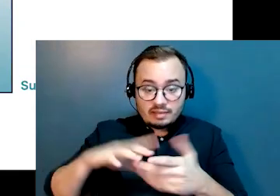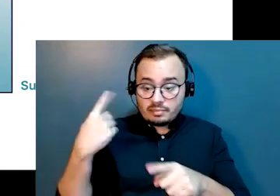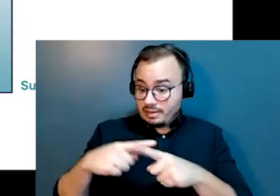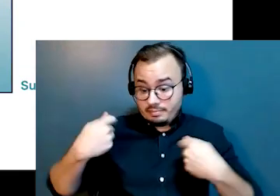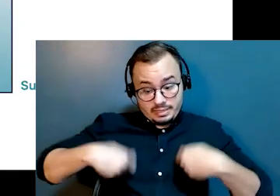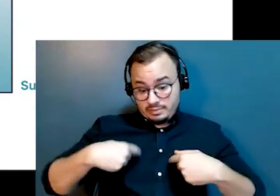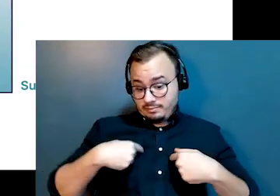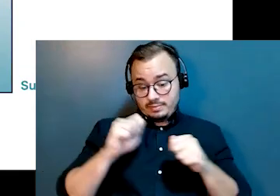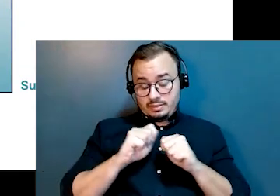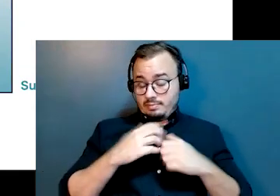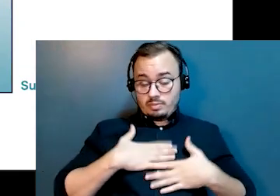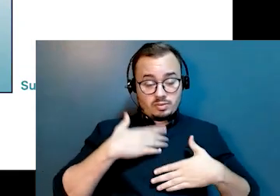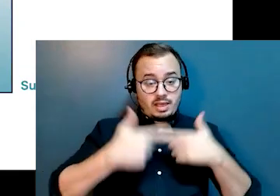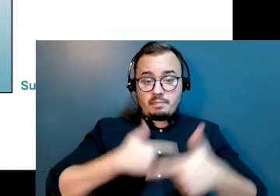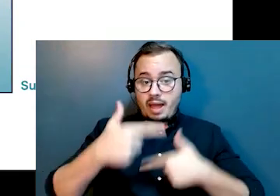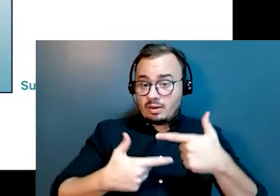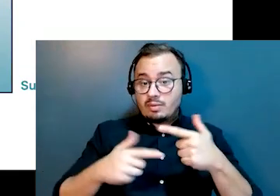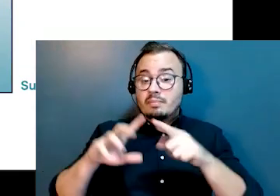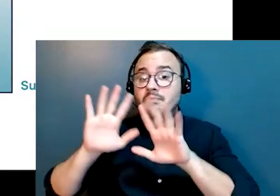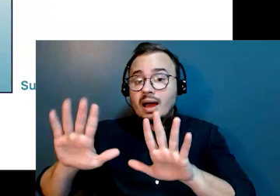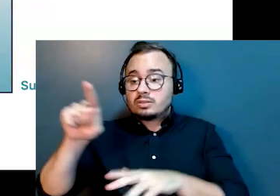fazer no desenvolvimento mobile.